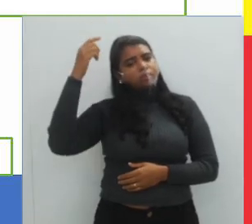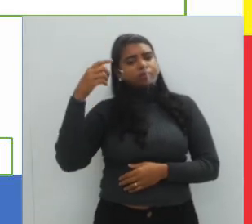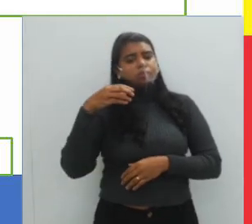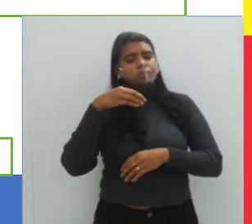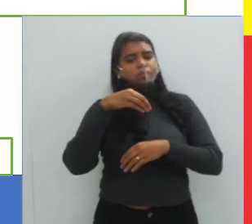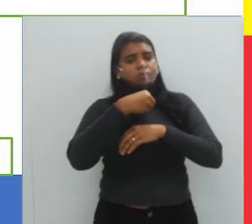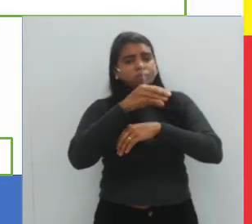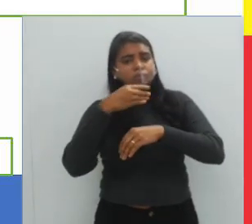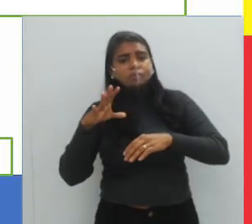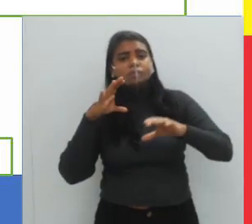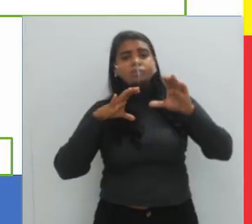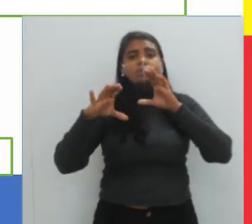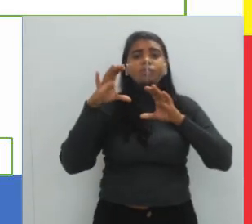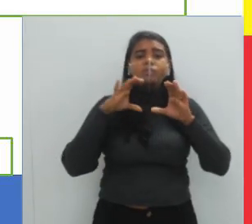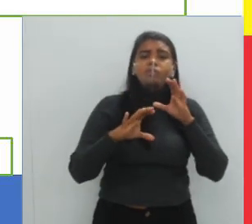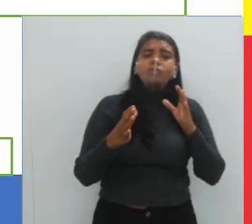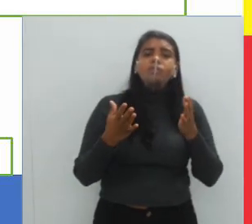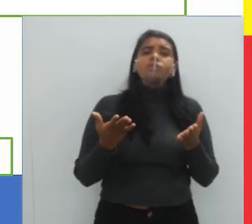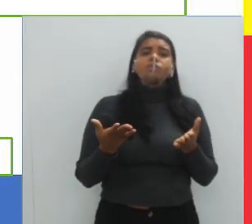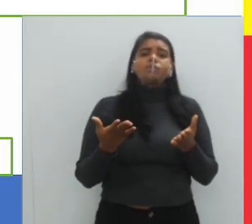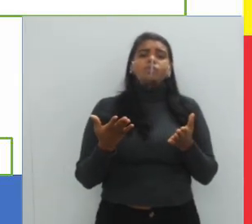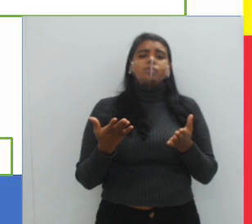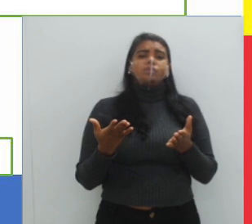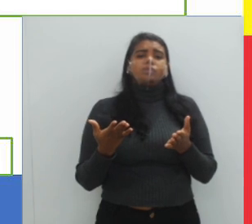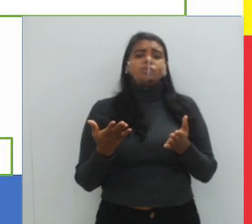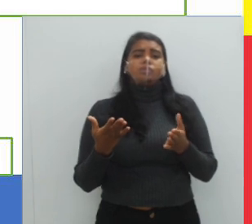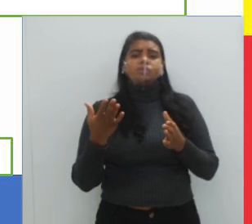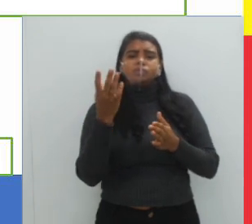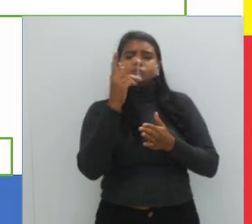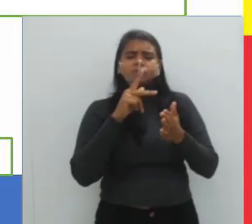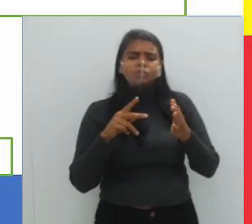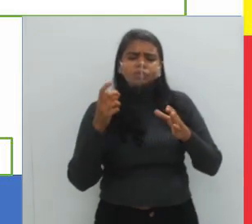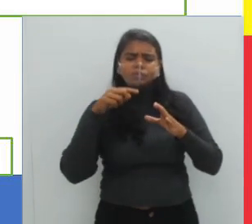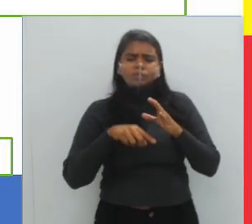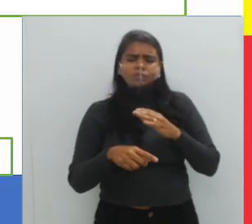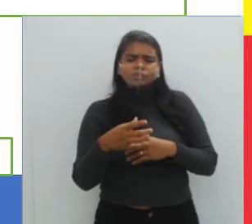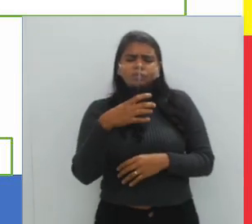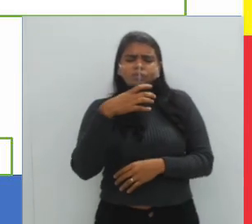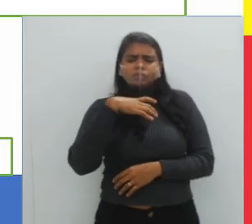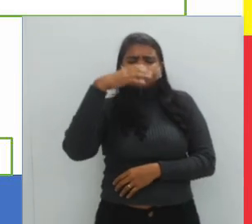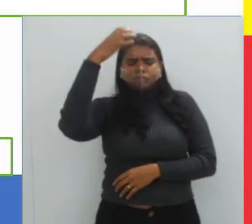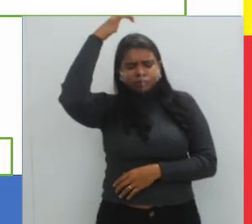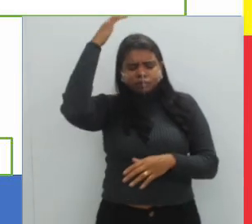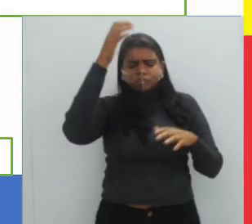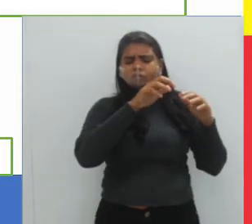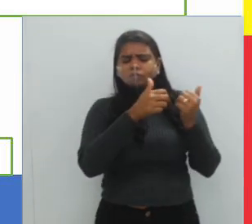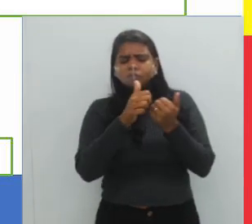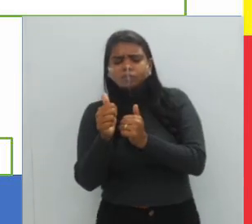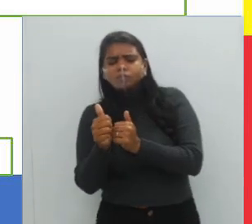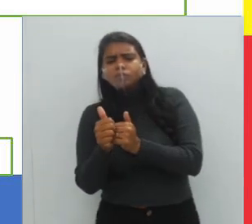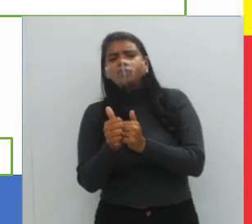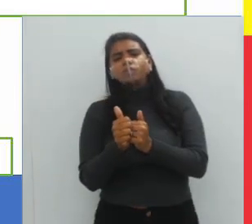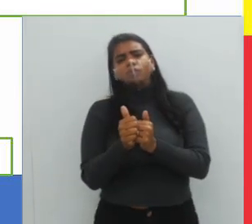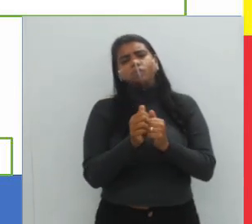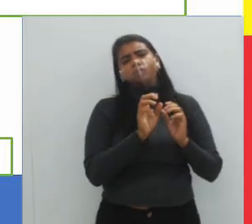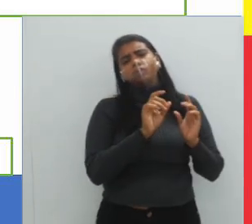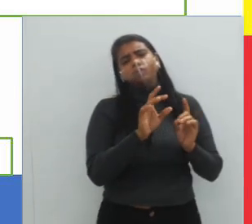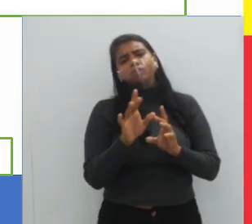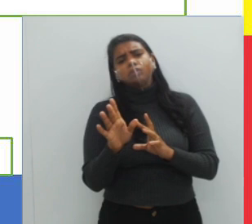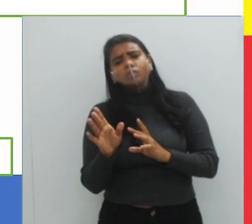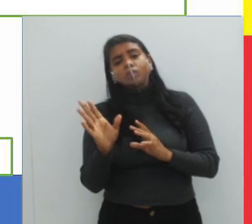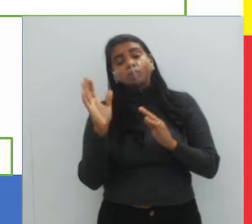para transmitirem o quê? Mensagens profundas aos seus seguidores.